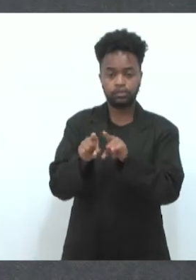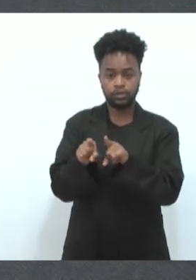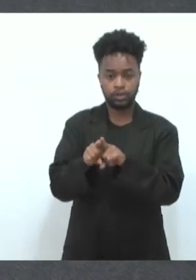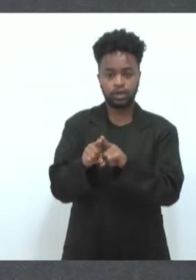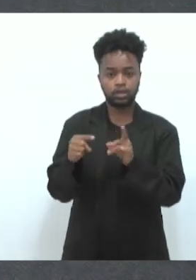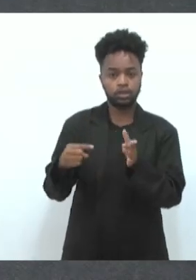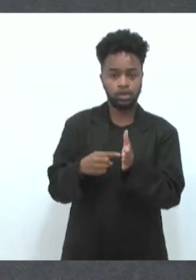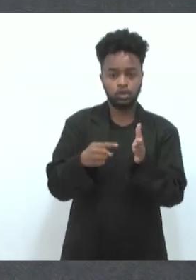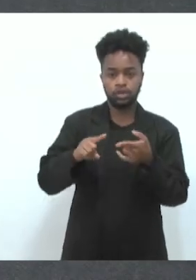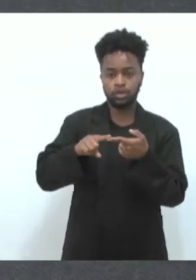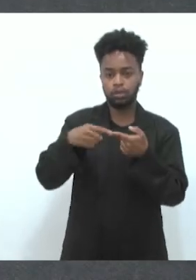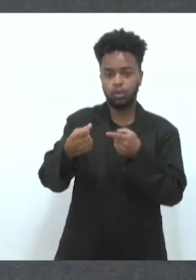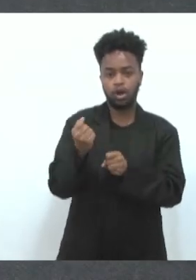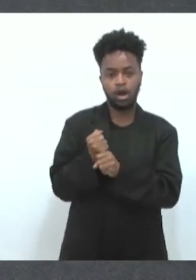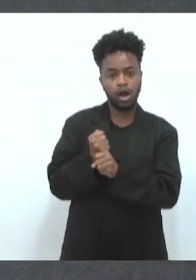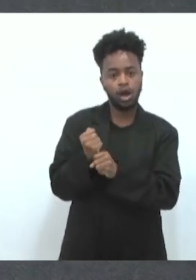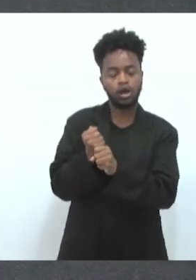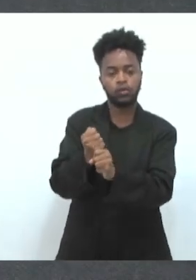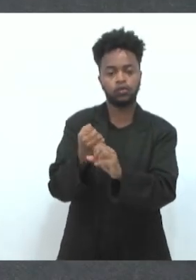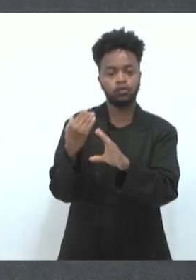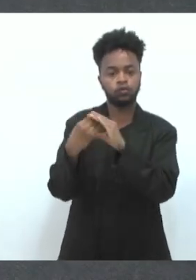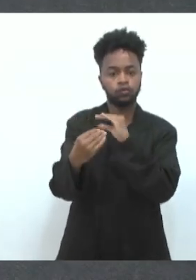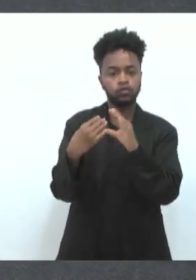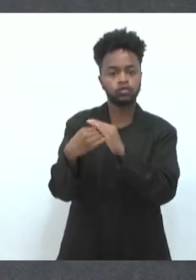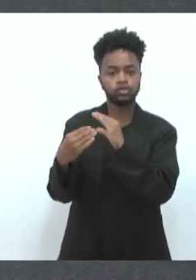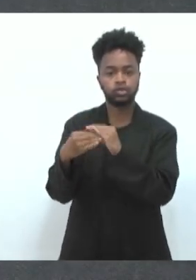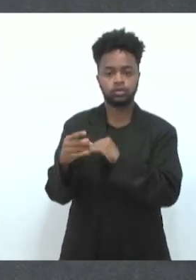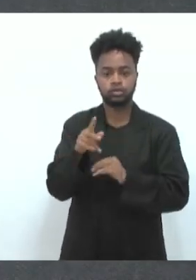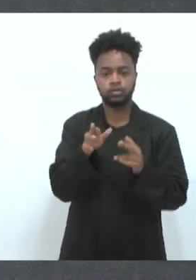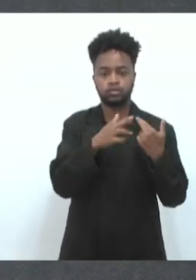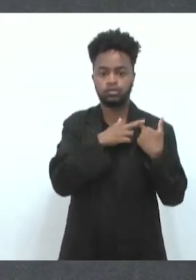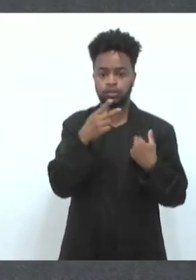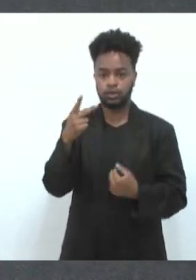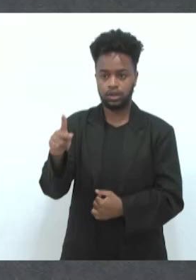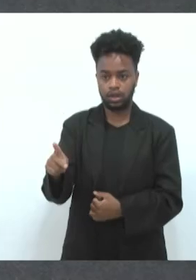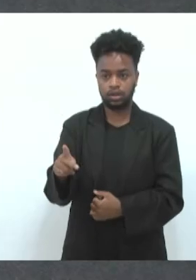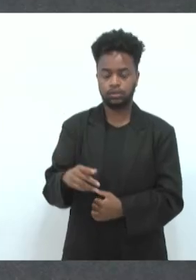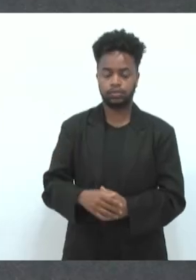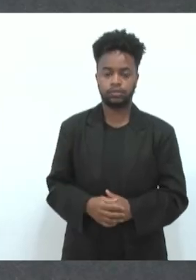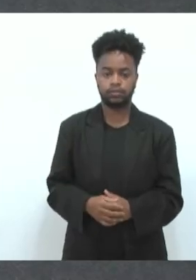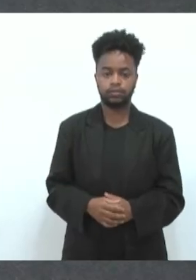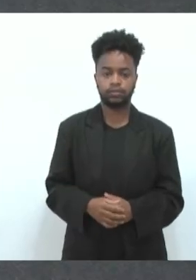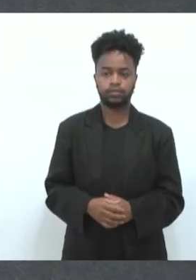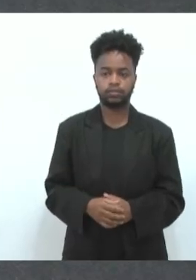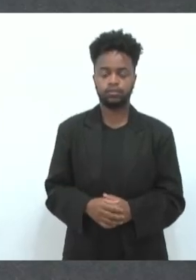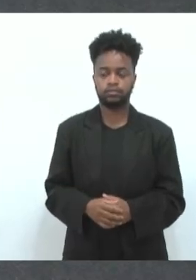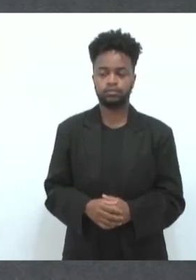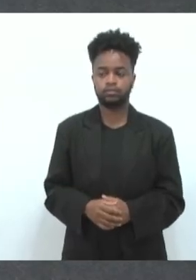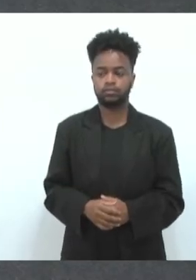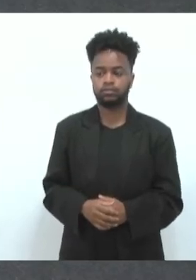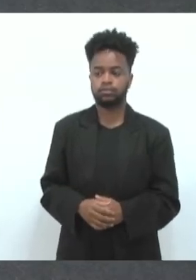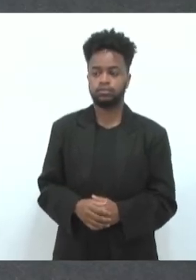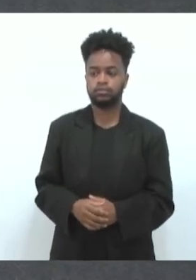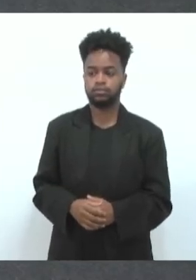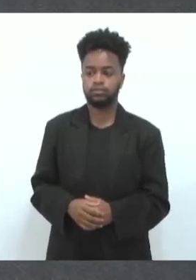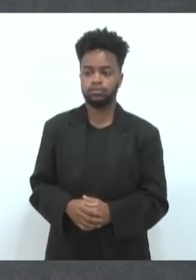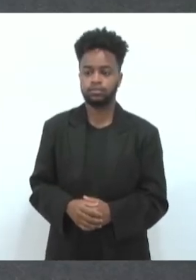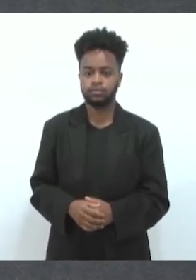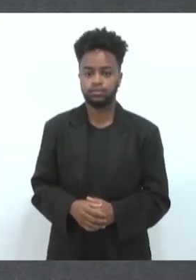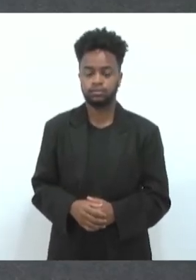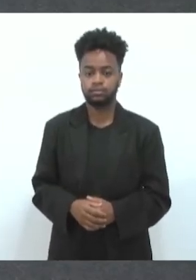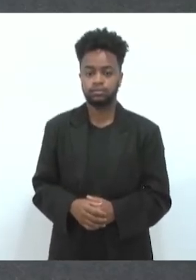anos fugindo da sua responsabilidade sobre esse crime. Além disso, a gente